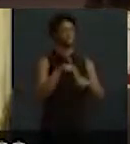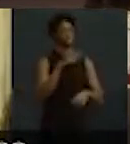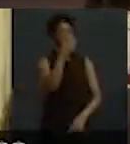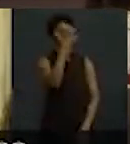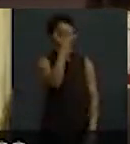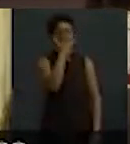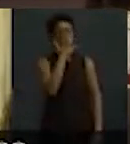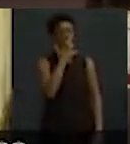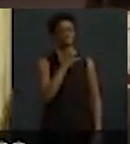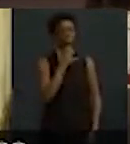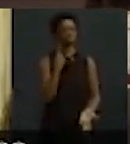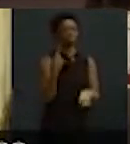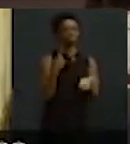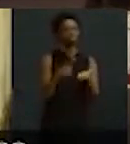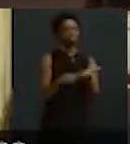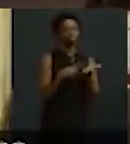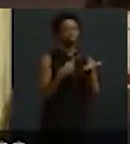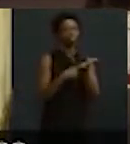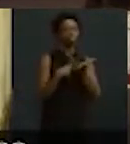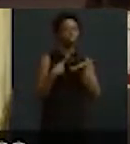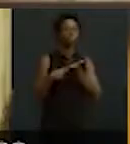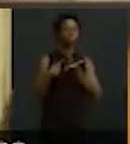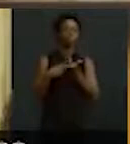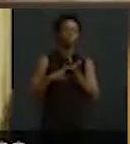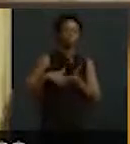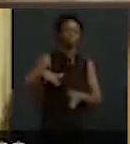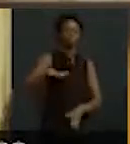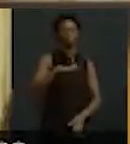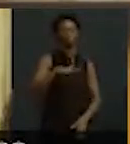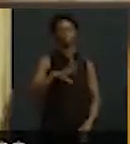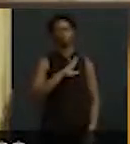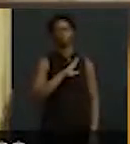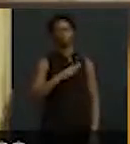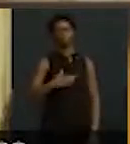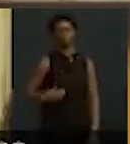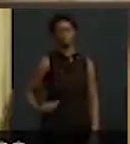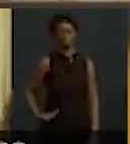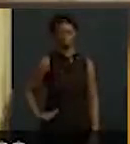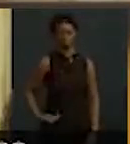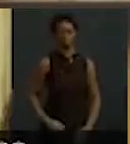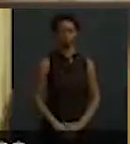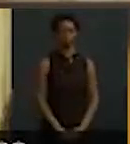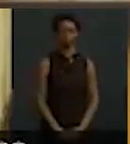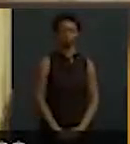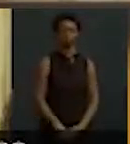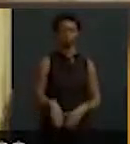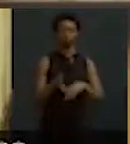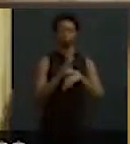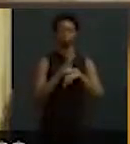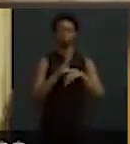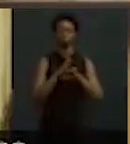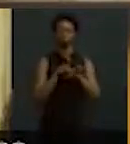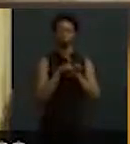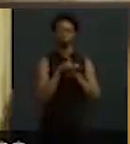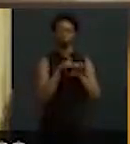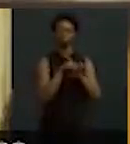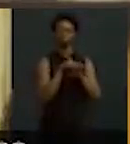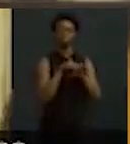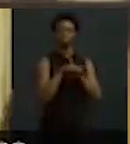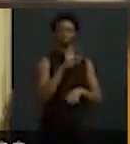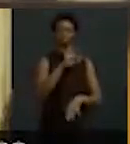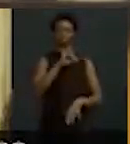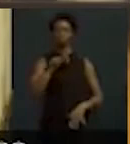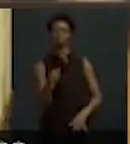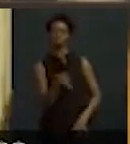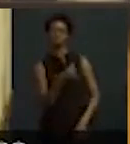e genuíno comprometimento com a causa pública. Conselheiro do Tribunal de Contas do Estado do Rio de